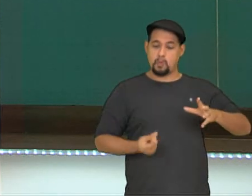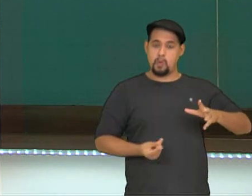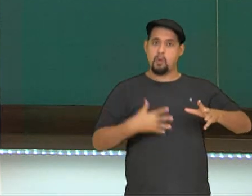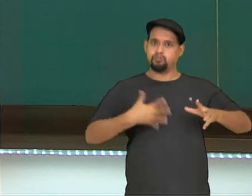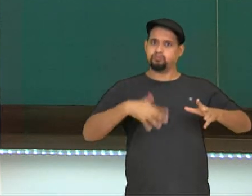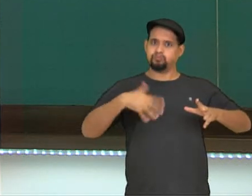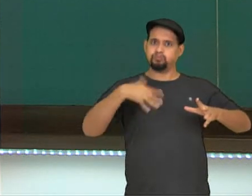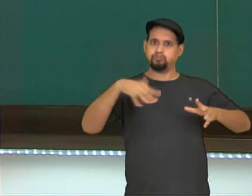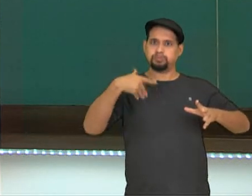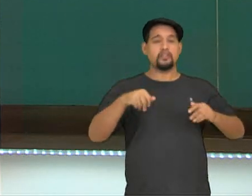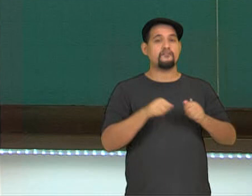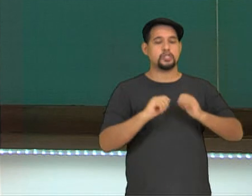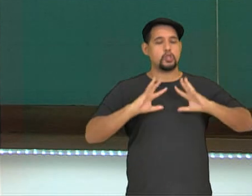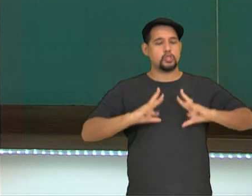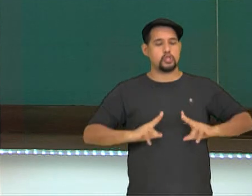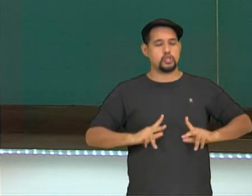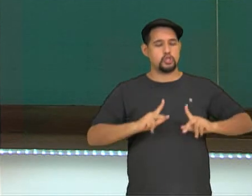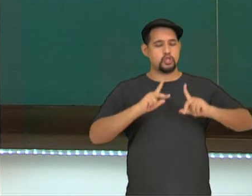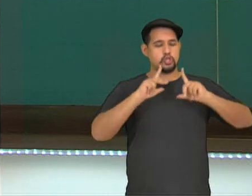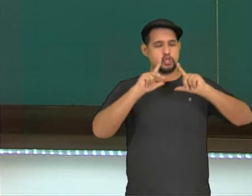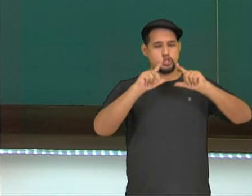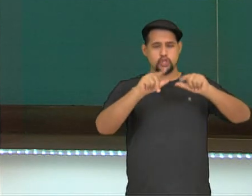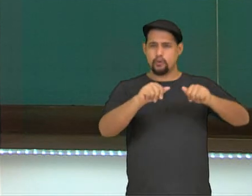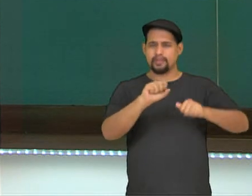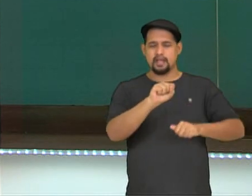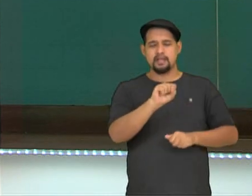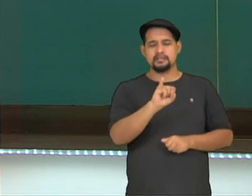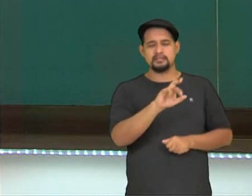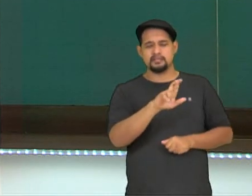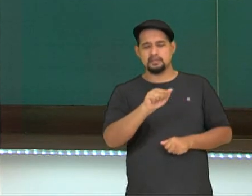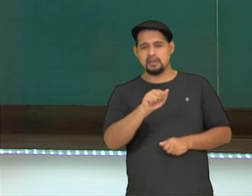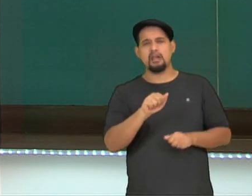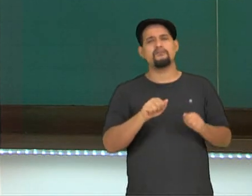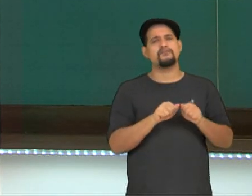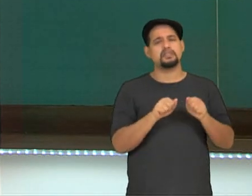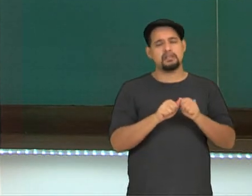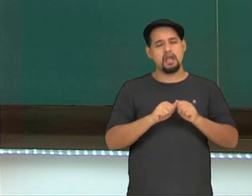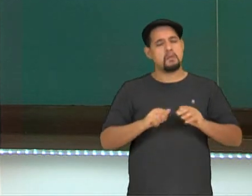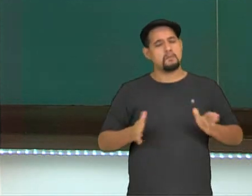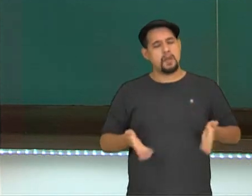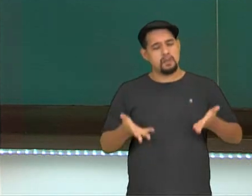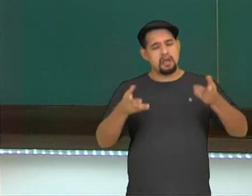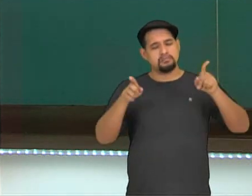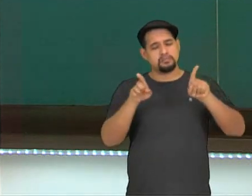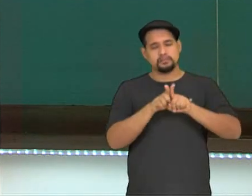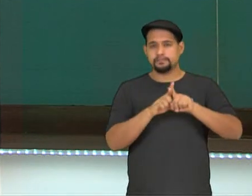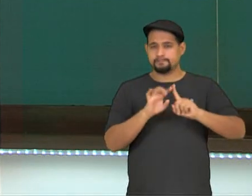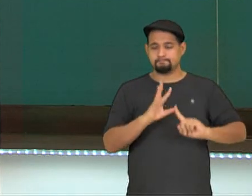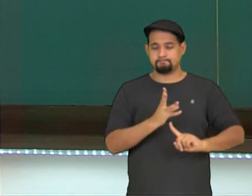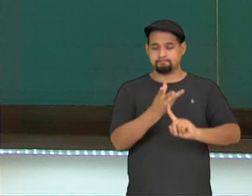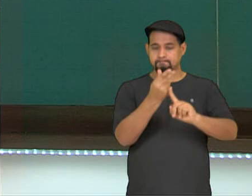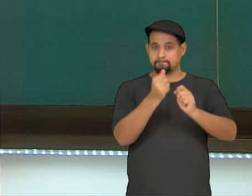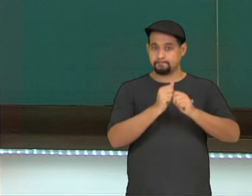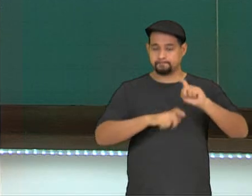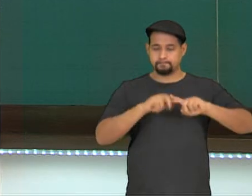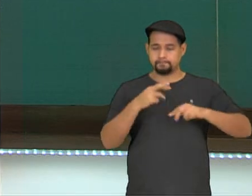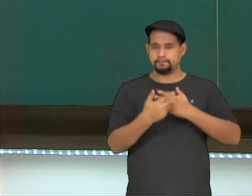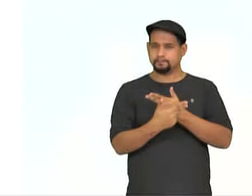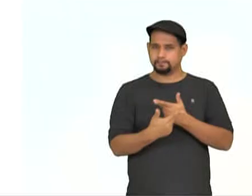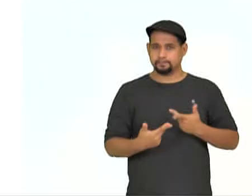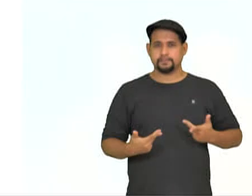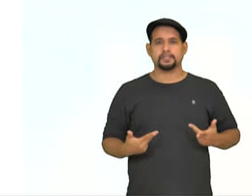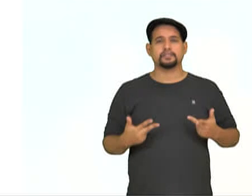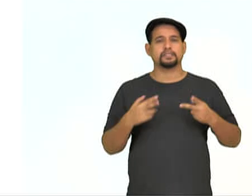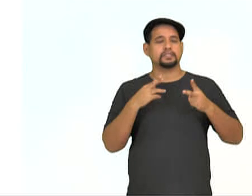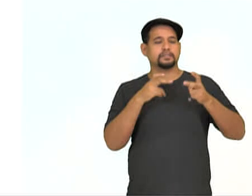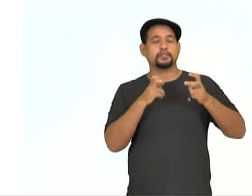eles estavam fazendo isso por toda a Síria. Eles fizeram várias manifestações artísticas com esse cunho de materiais. Nós